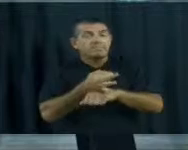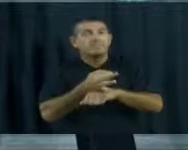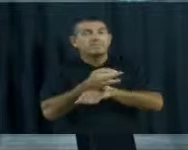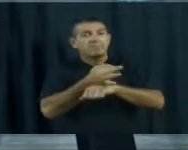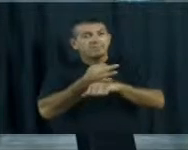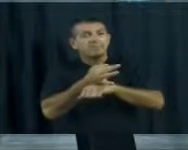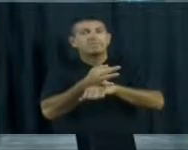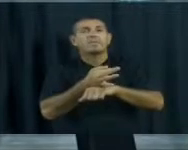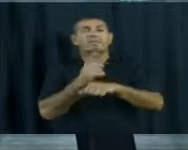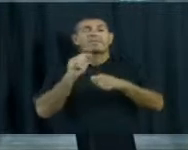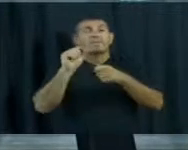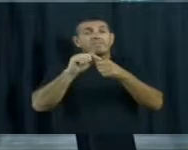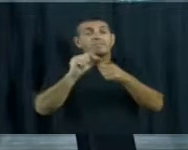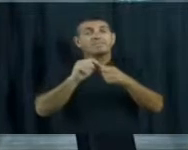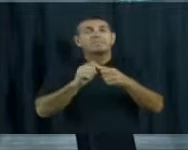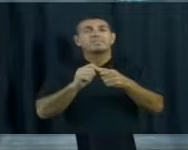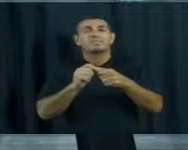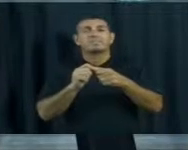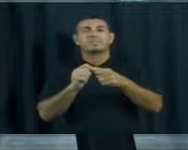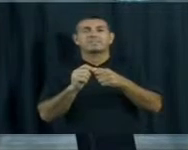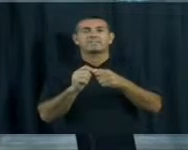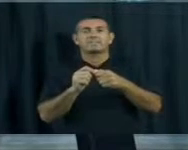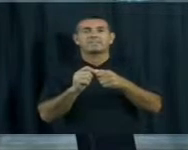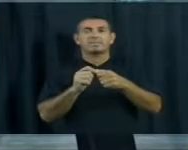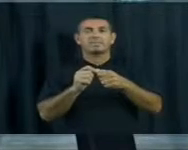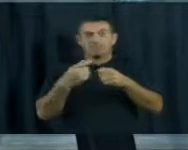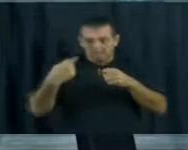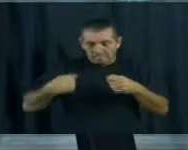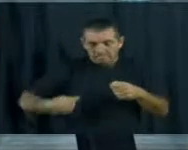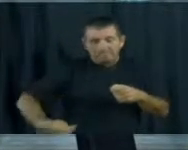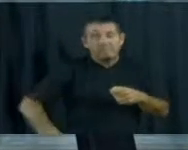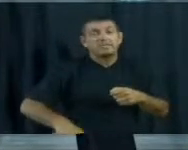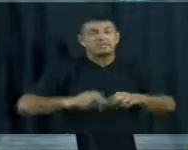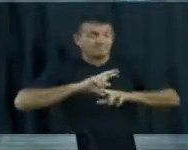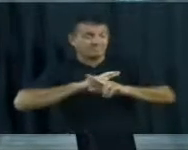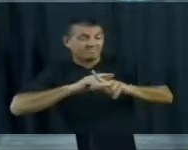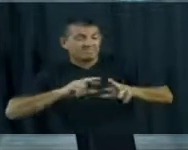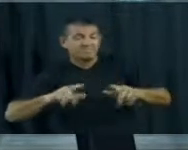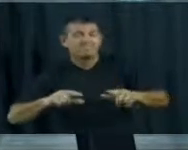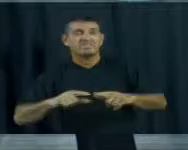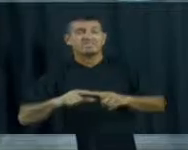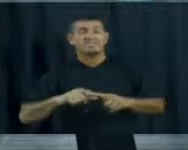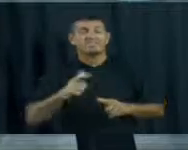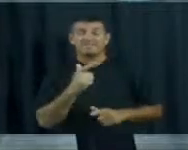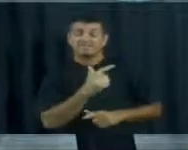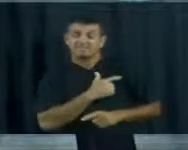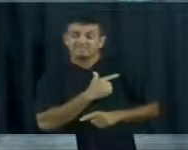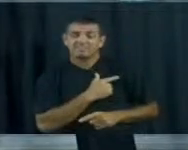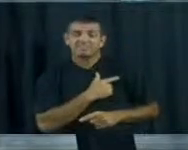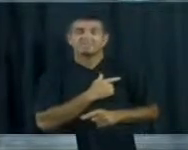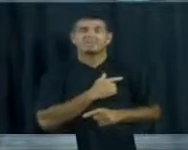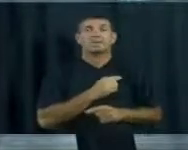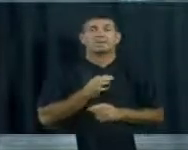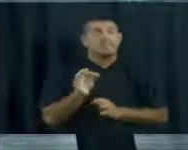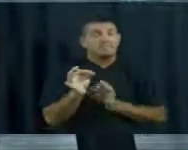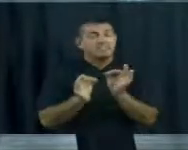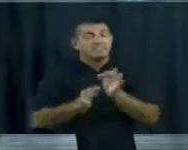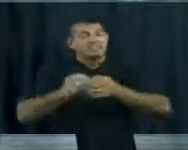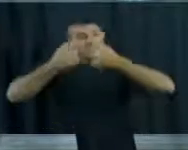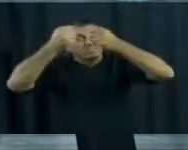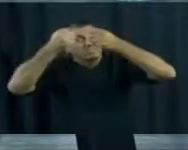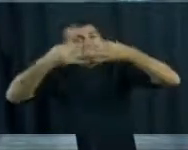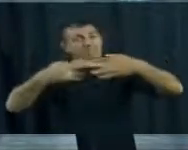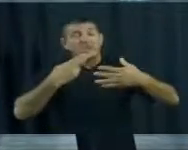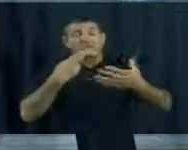uma panela e era horrível. Aí depois ela detalha a carta, que é algo realmente dela